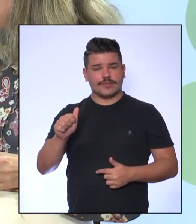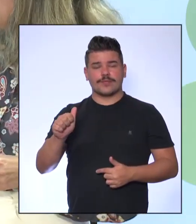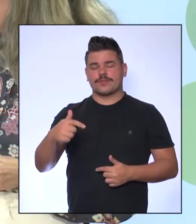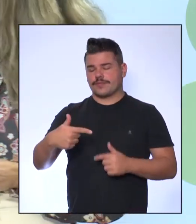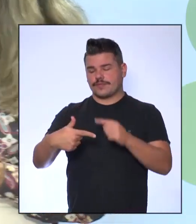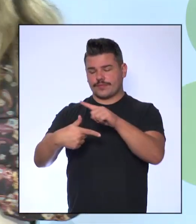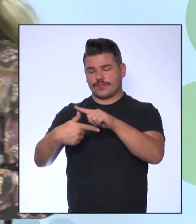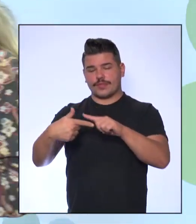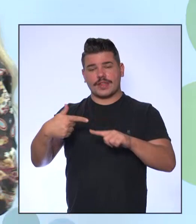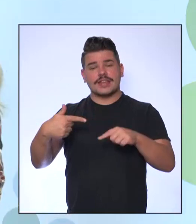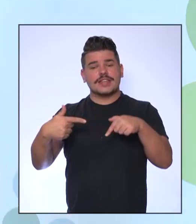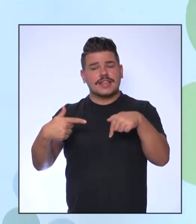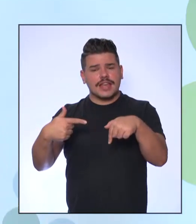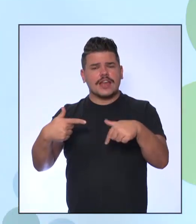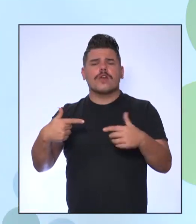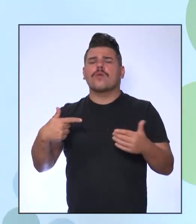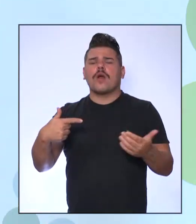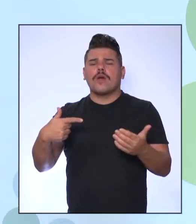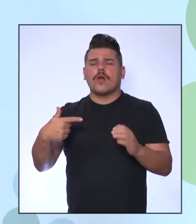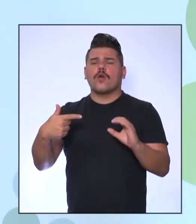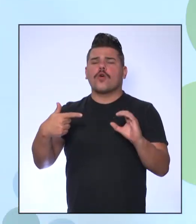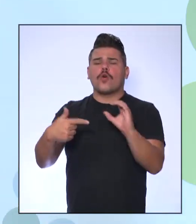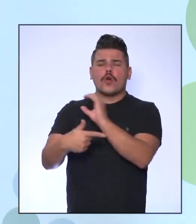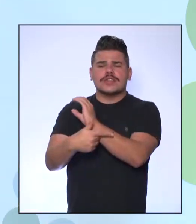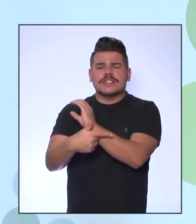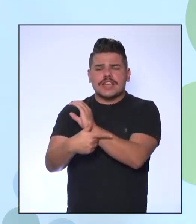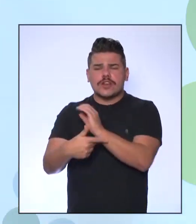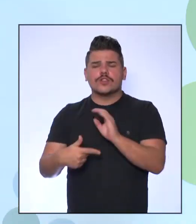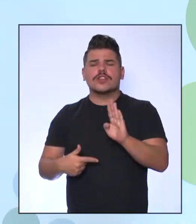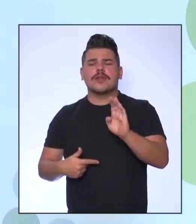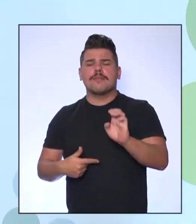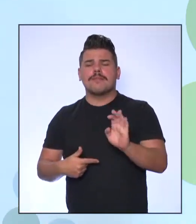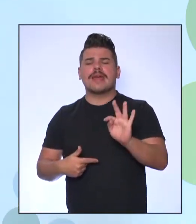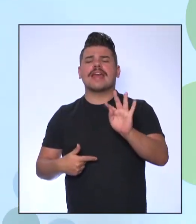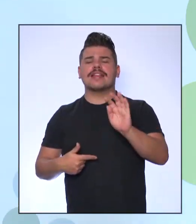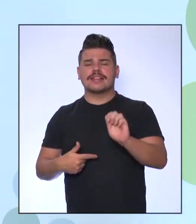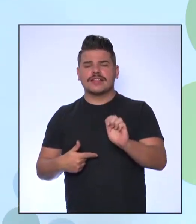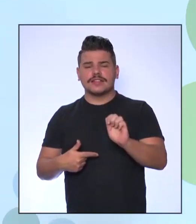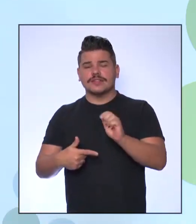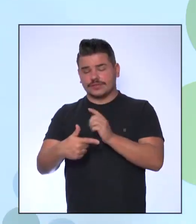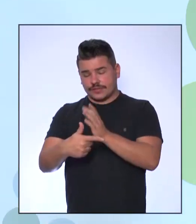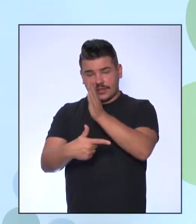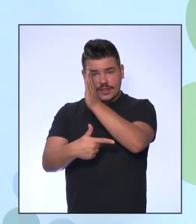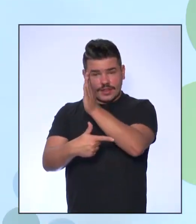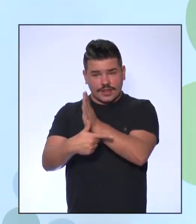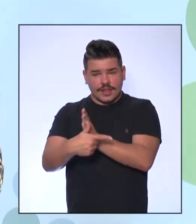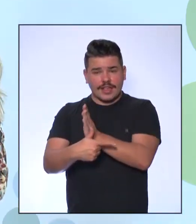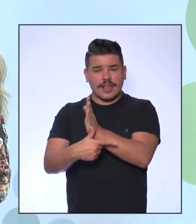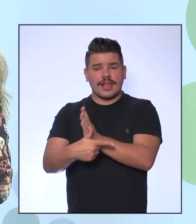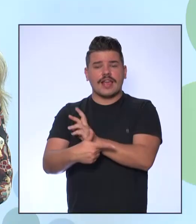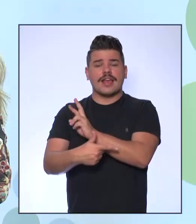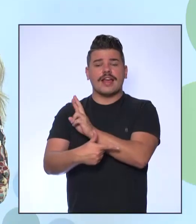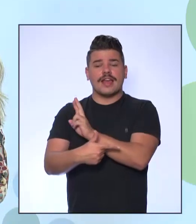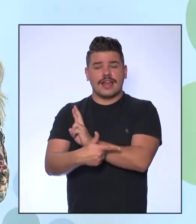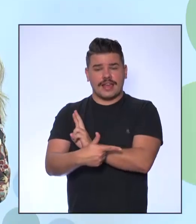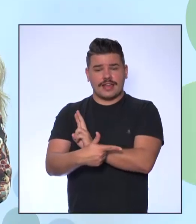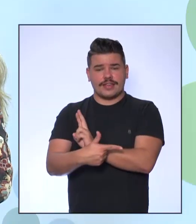Qual vai ser o cosseno de beta? O cosseno de beta agora vai ser a medida R,